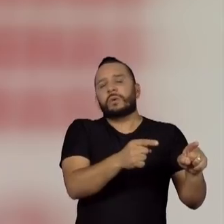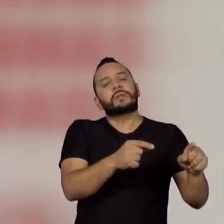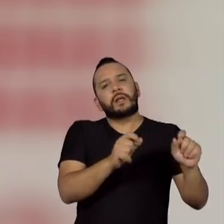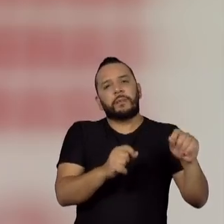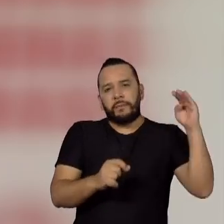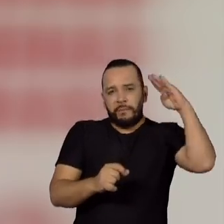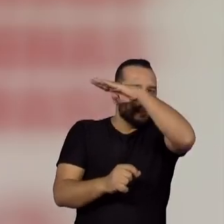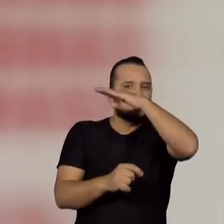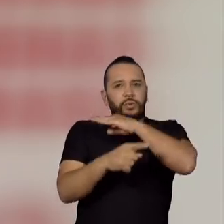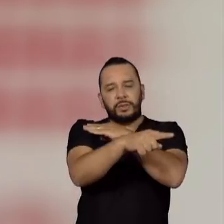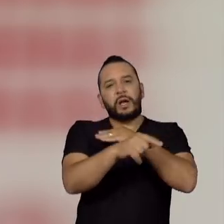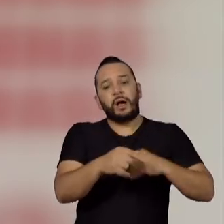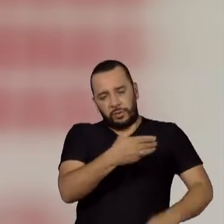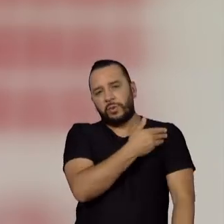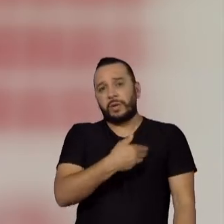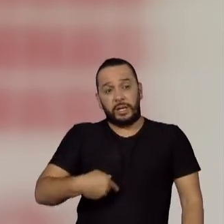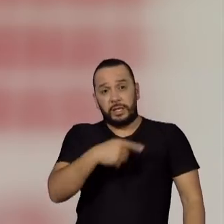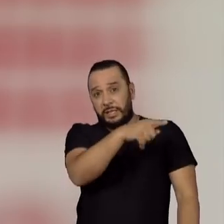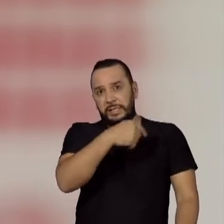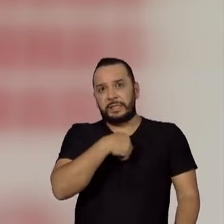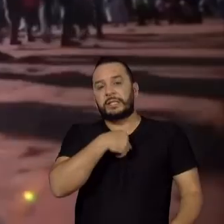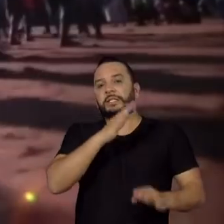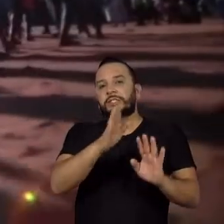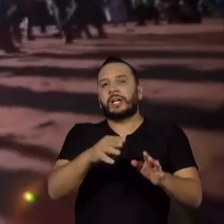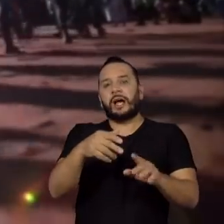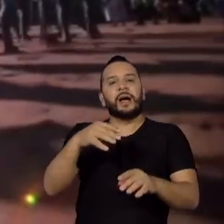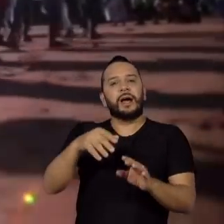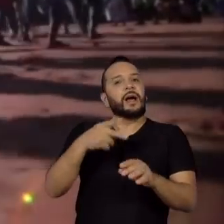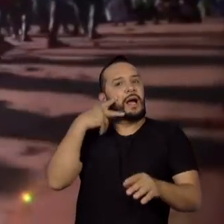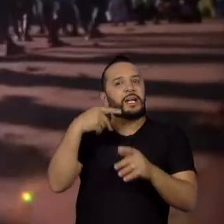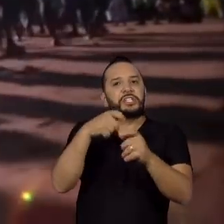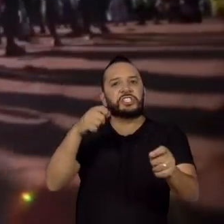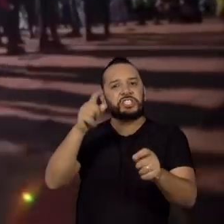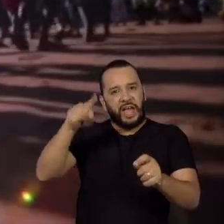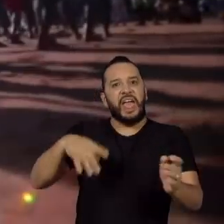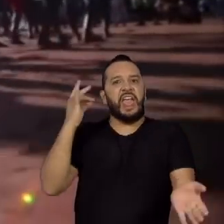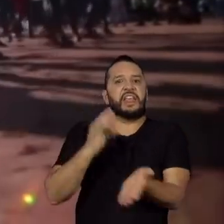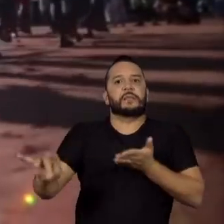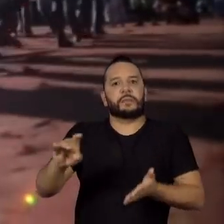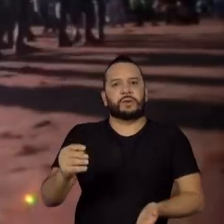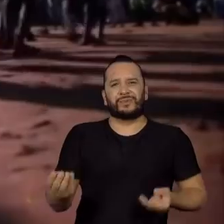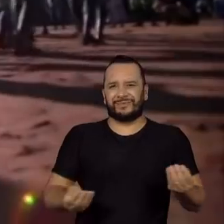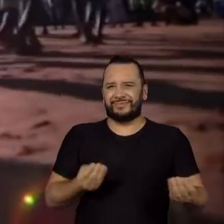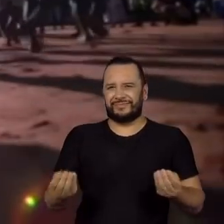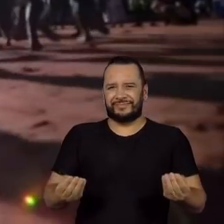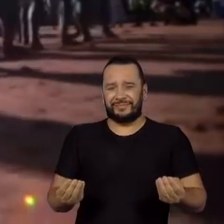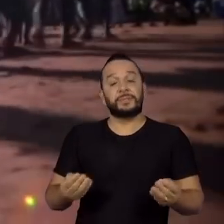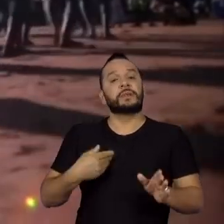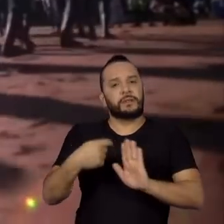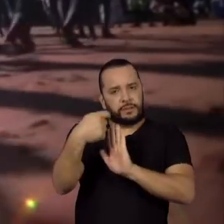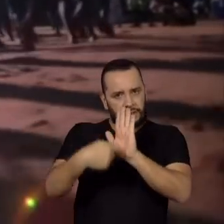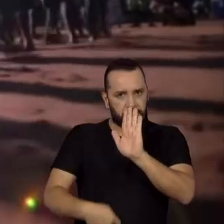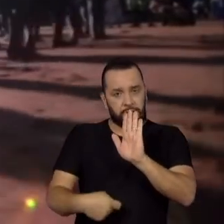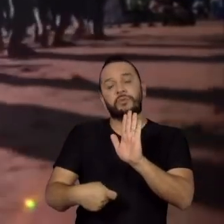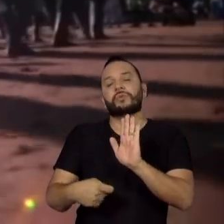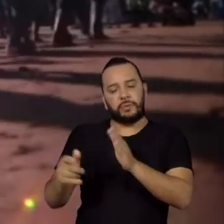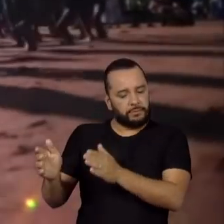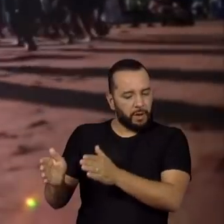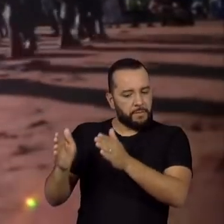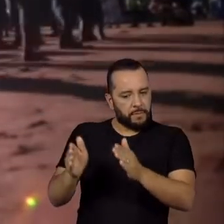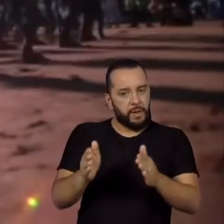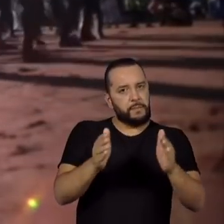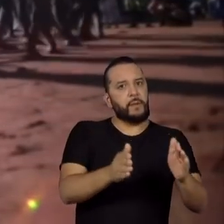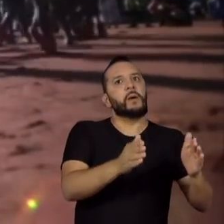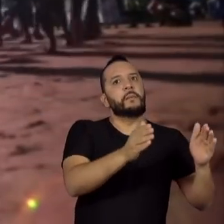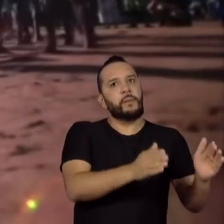Jair Bolsonaro elegeu os indígenas como inimigos. Segundo o texto, está em andamento um